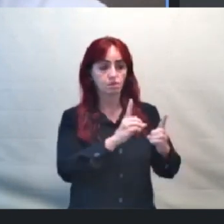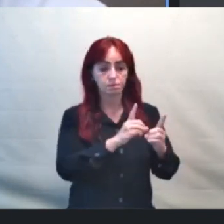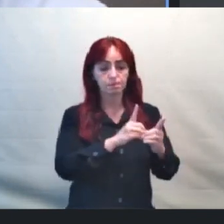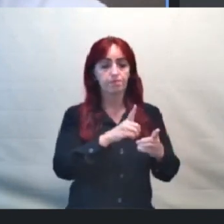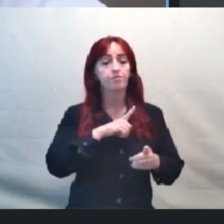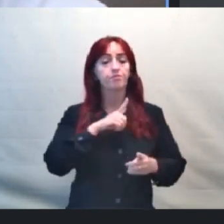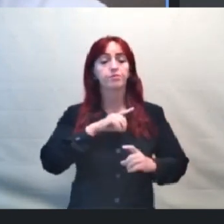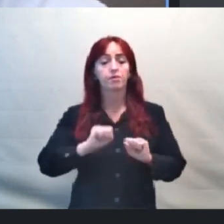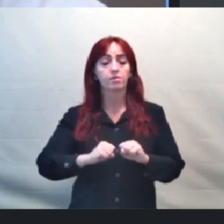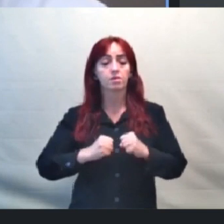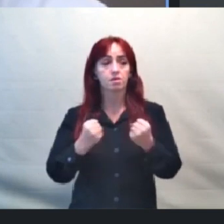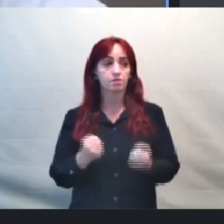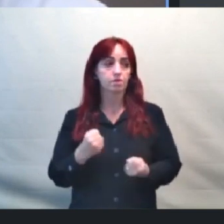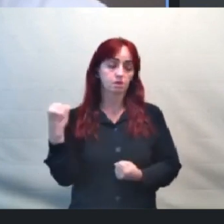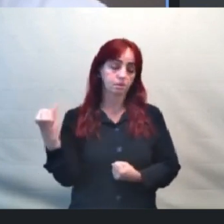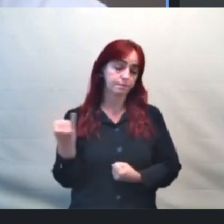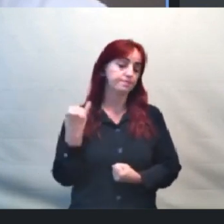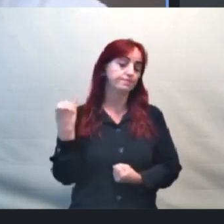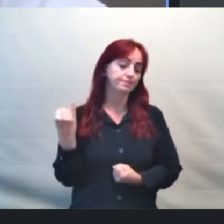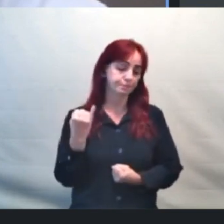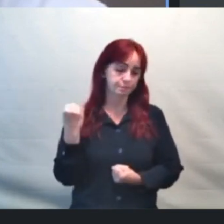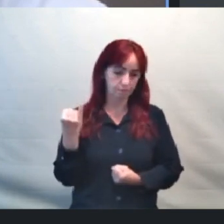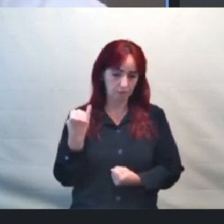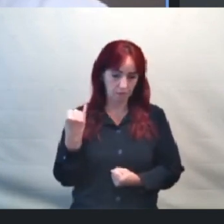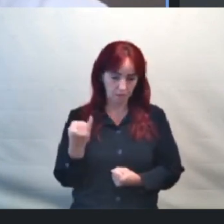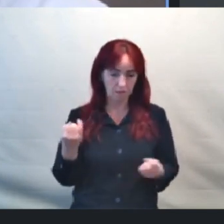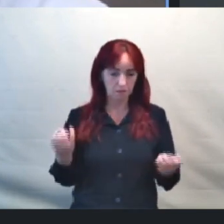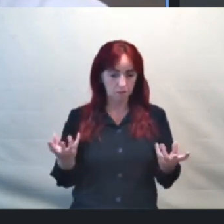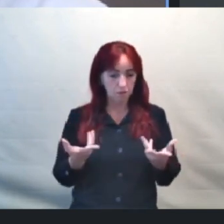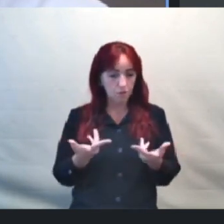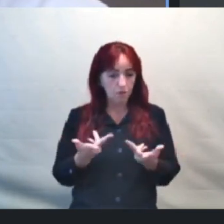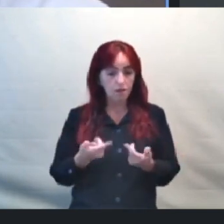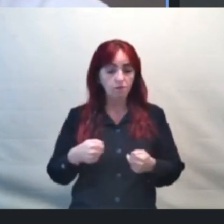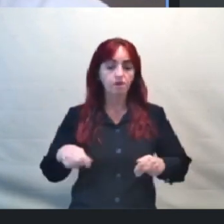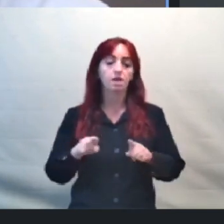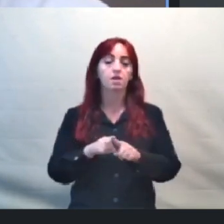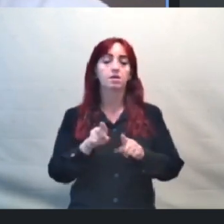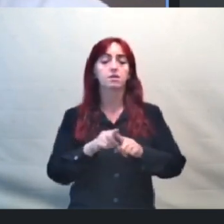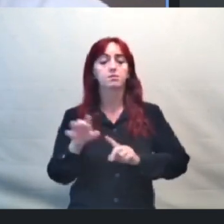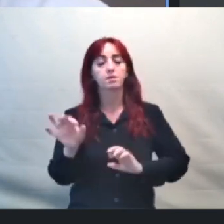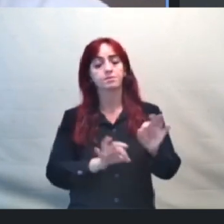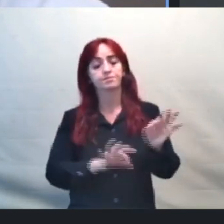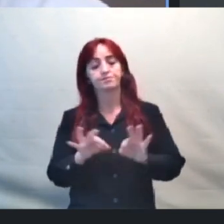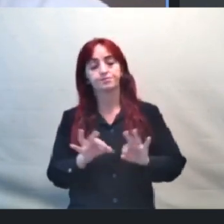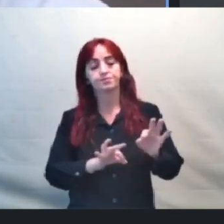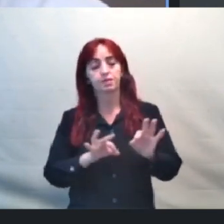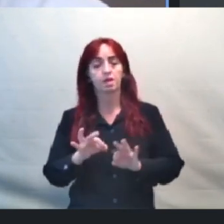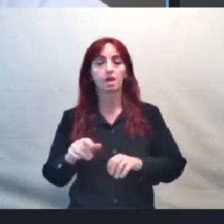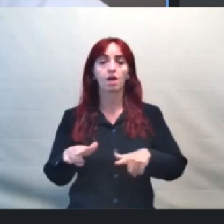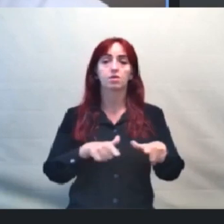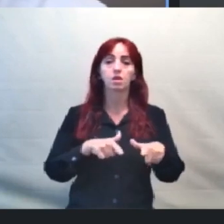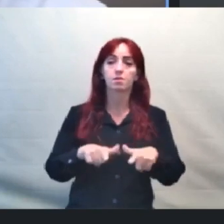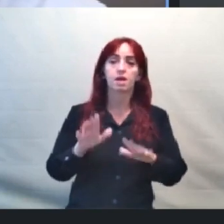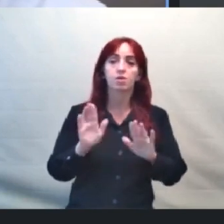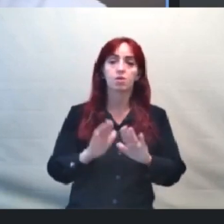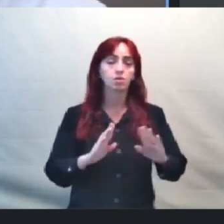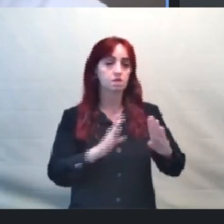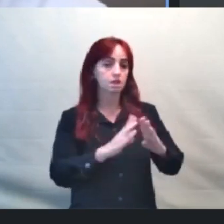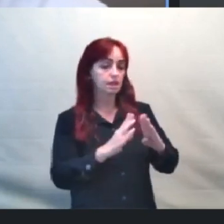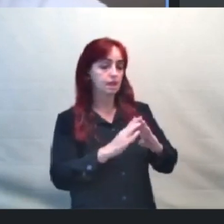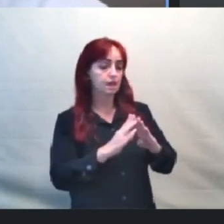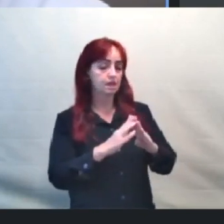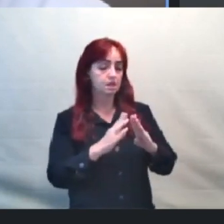esforço importante no sentido de qualificar e reordenar o serviço que é feito hoje em casa de passagem, né,